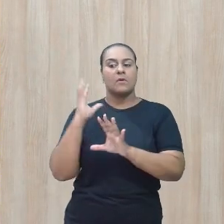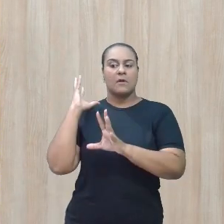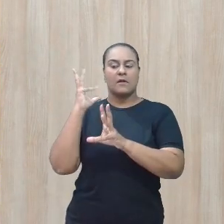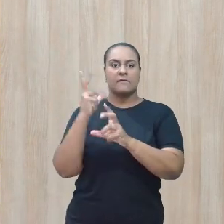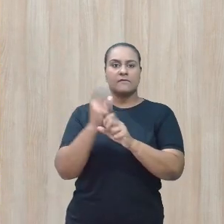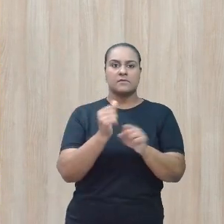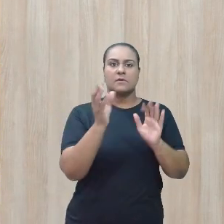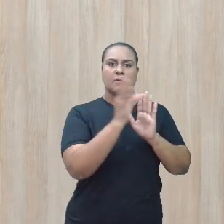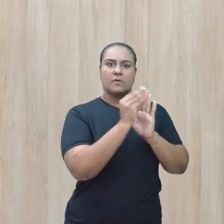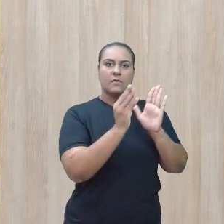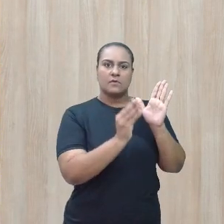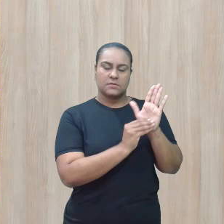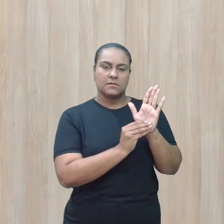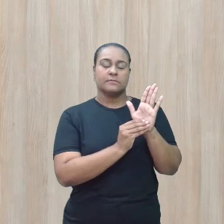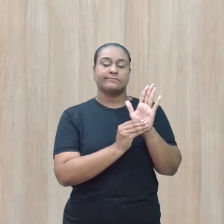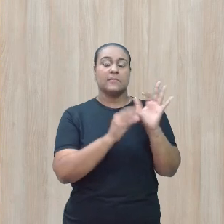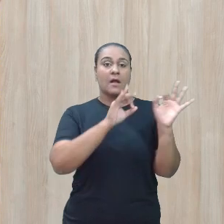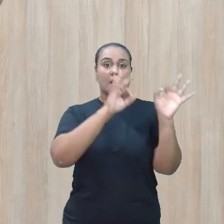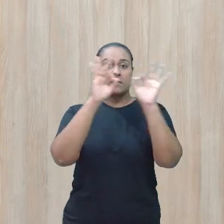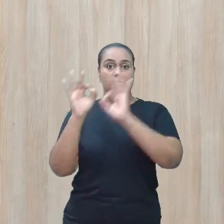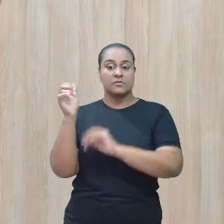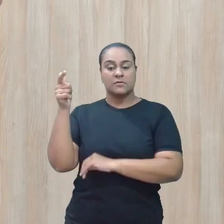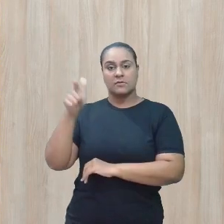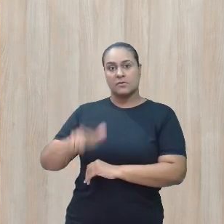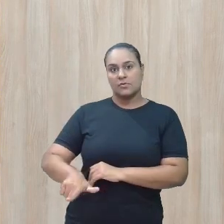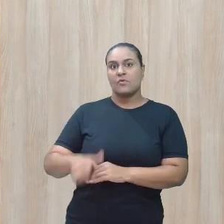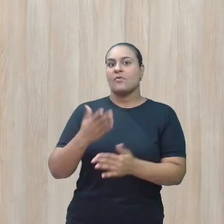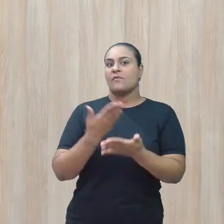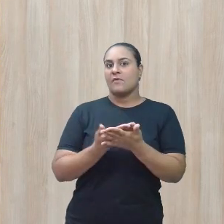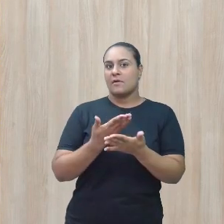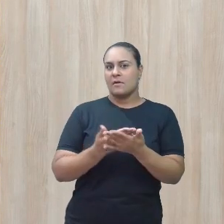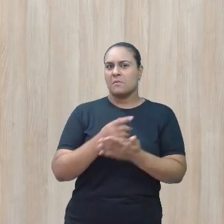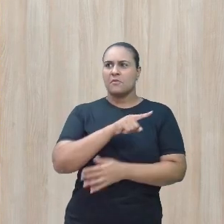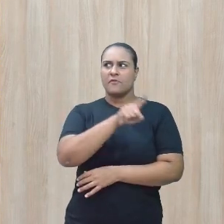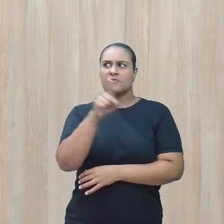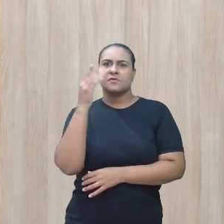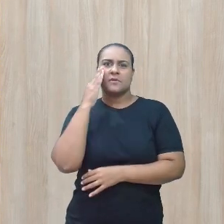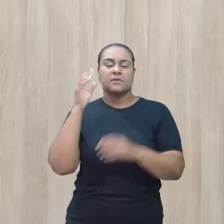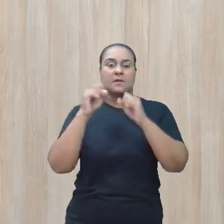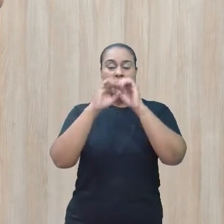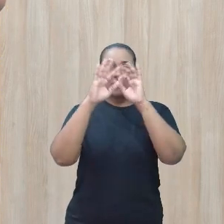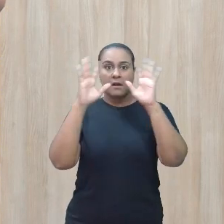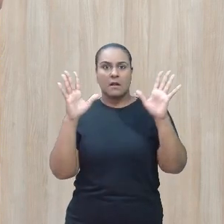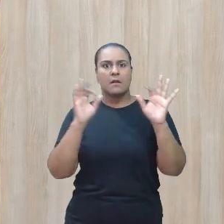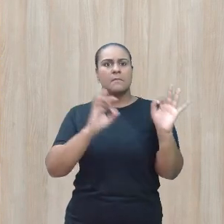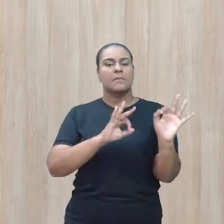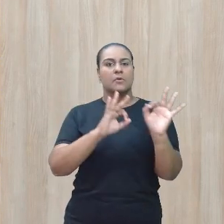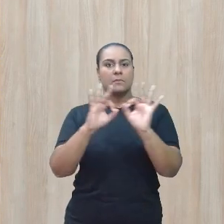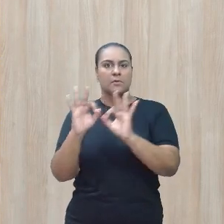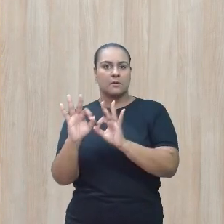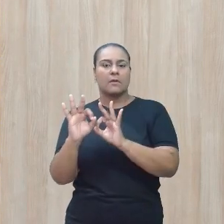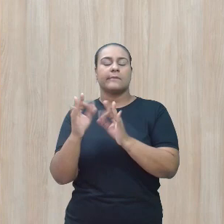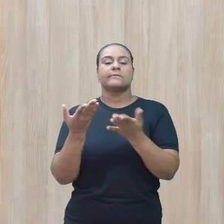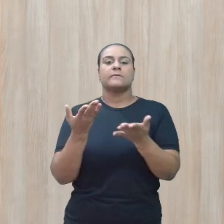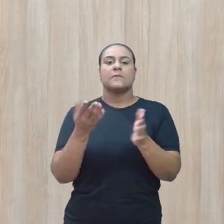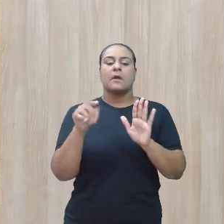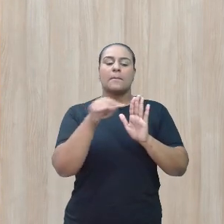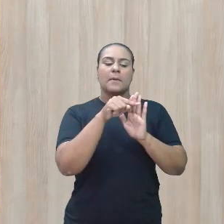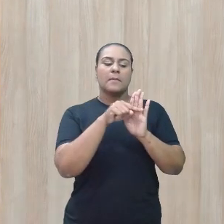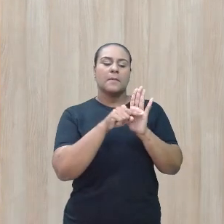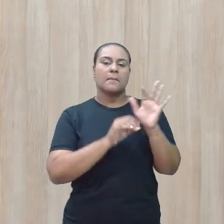conteúdos, reassistir às aulas para entender melhor, e daí você pode acompanhar e organizar uma rotina de estudo.